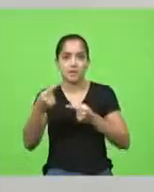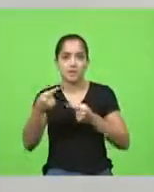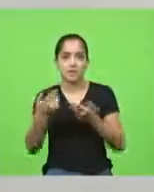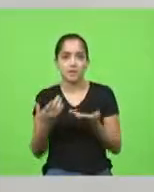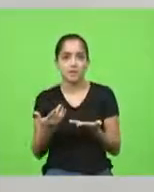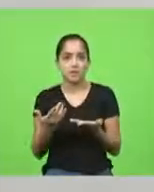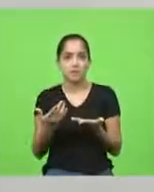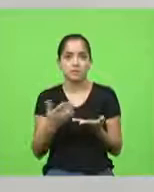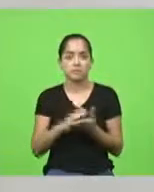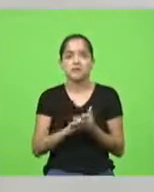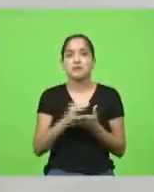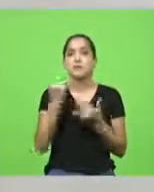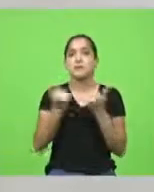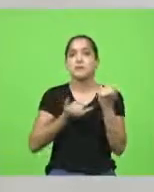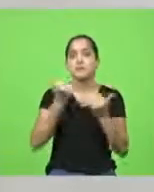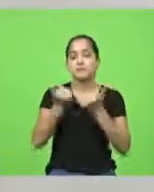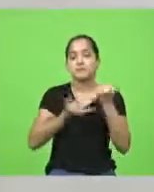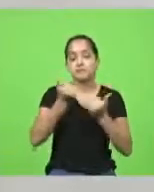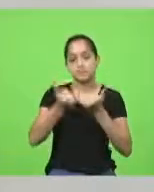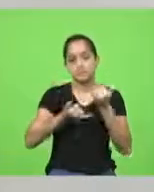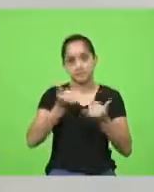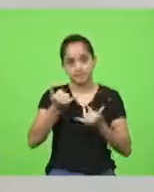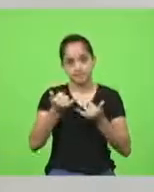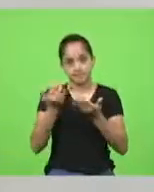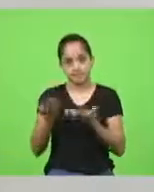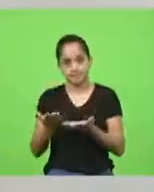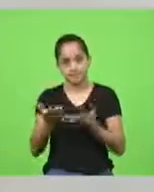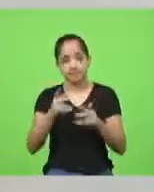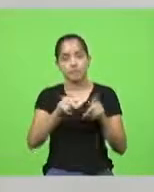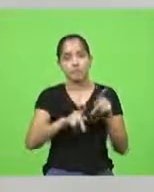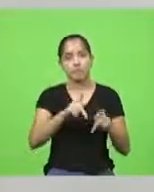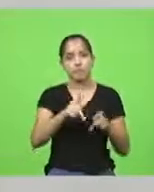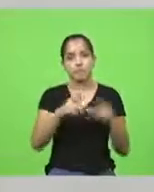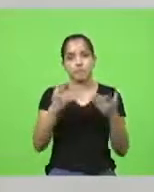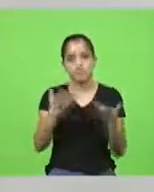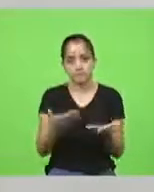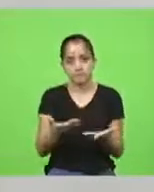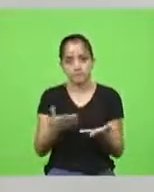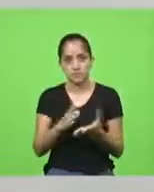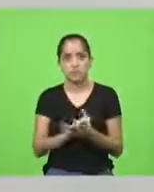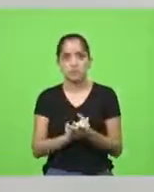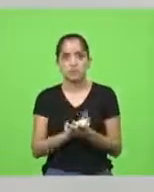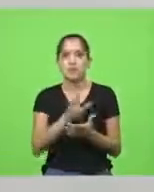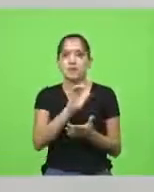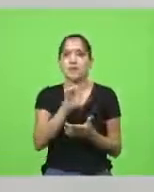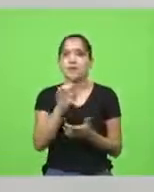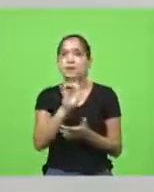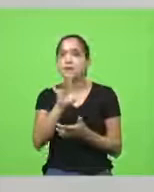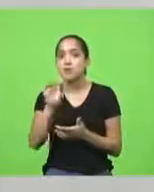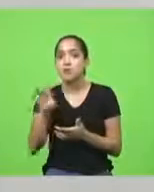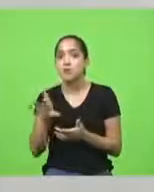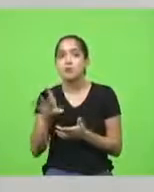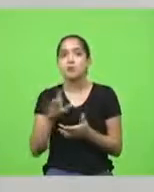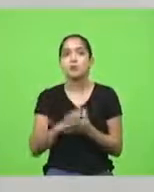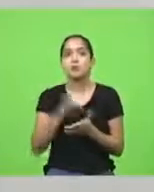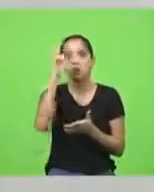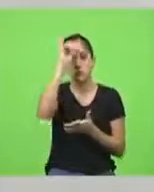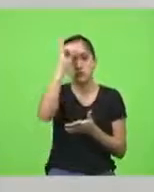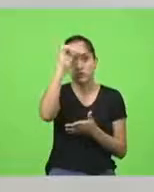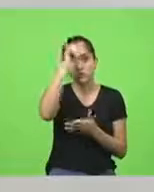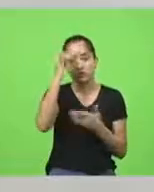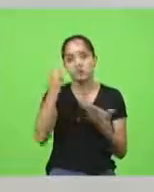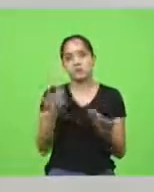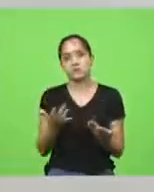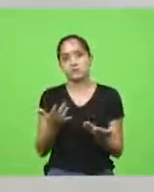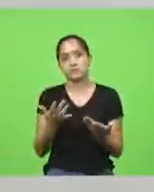Isso é brincar com a cara do brasileiro. Isso é chamar cada um de nós de idiota, de otário.